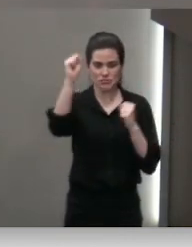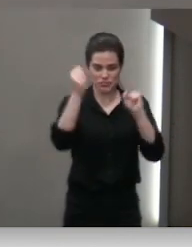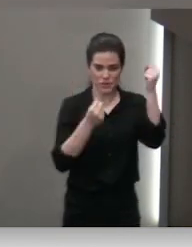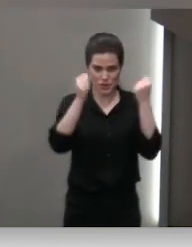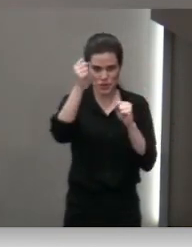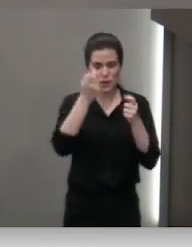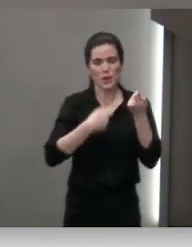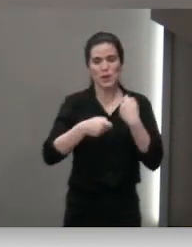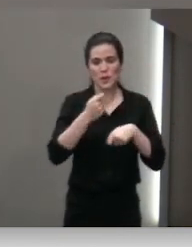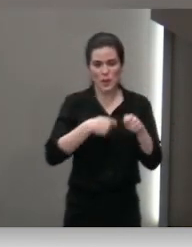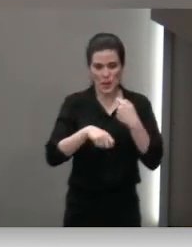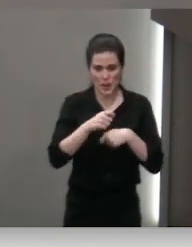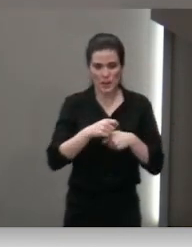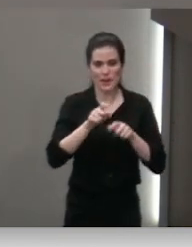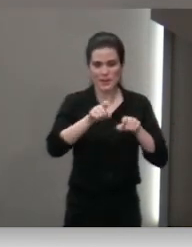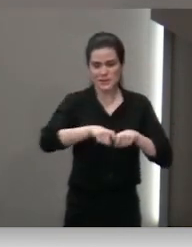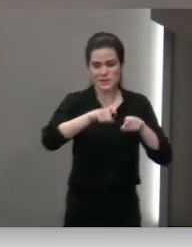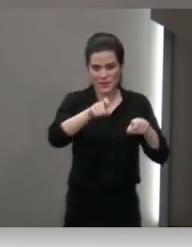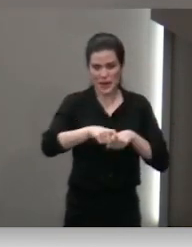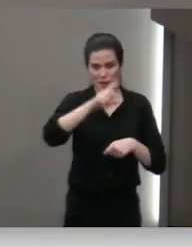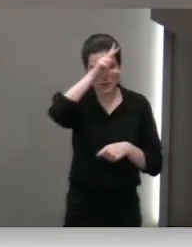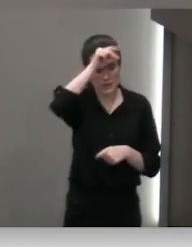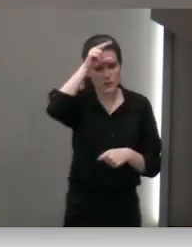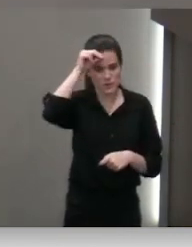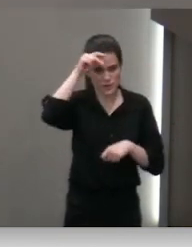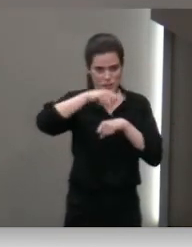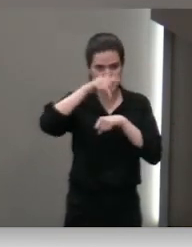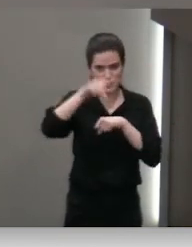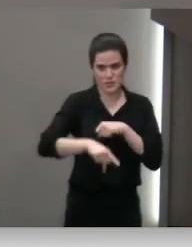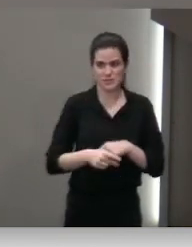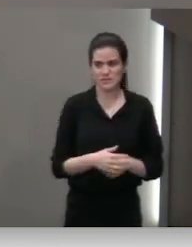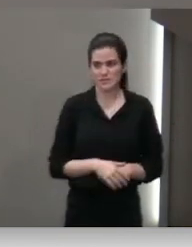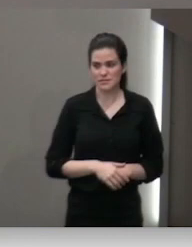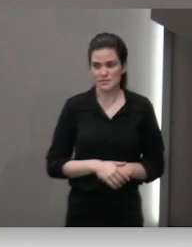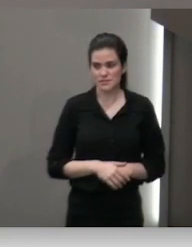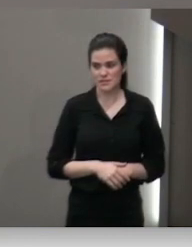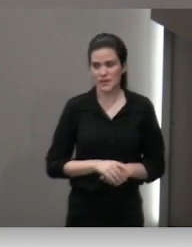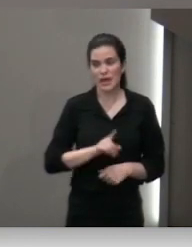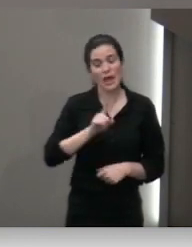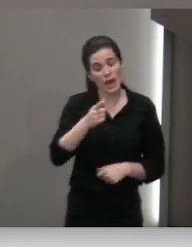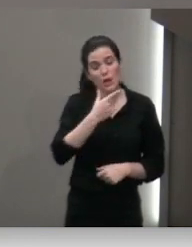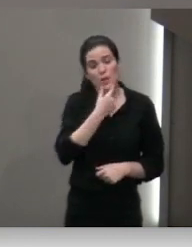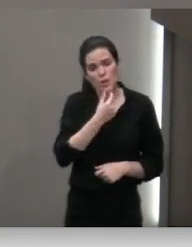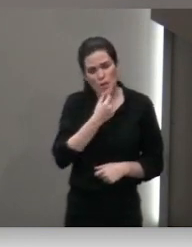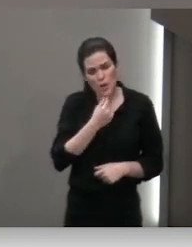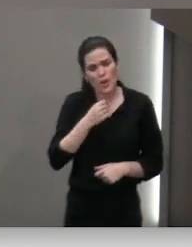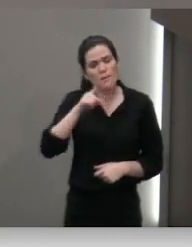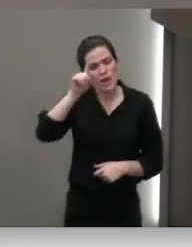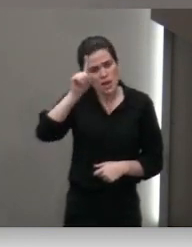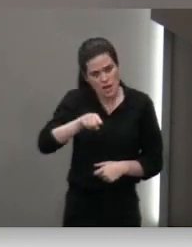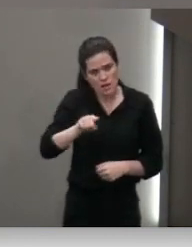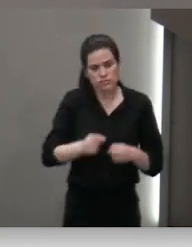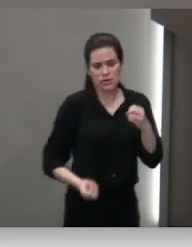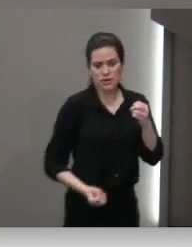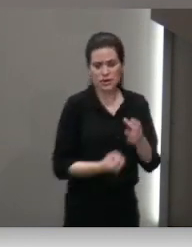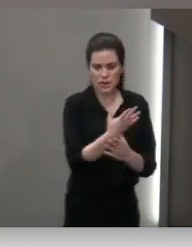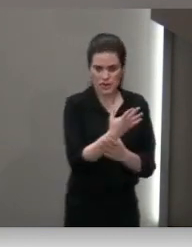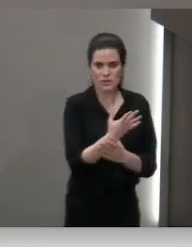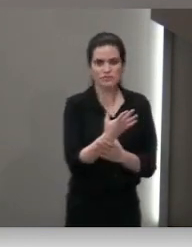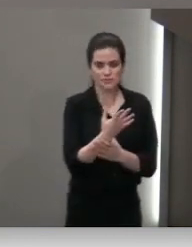do município. Poltronelli foi um dos fundadores e primeiro presidente do Conselho